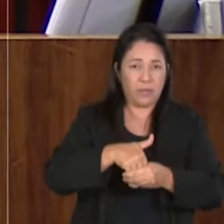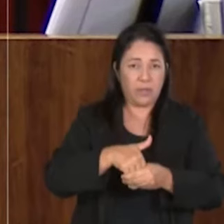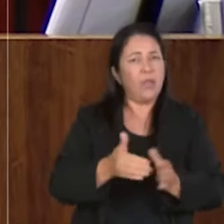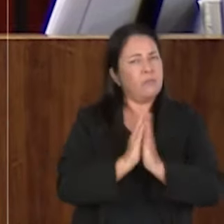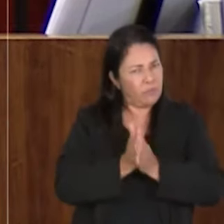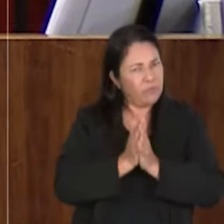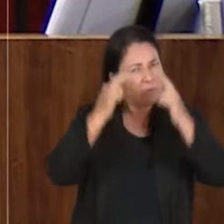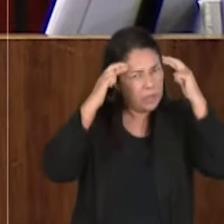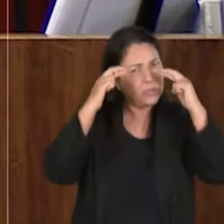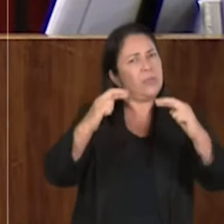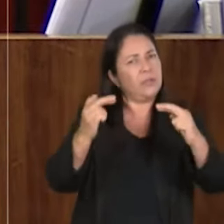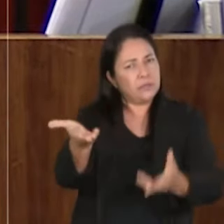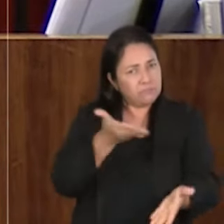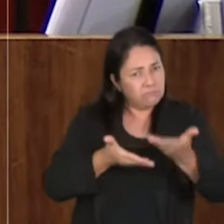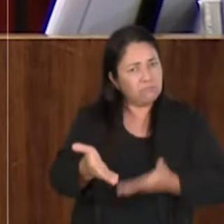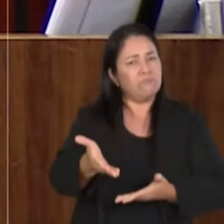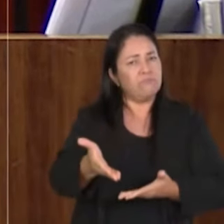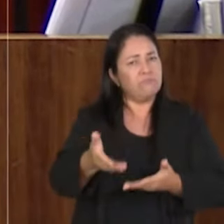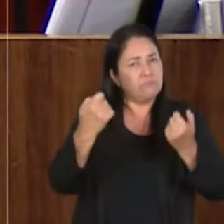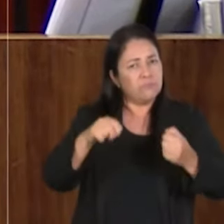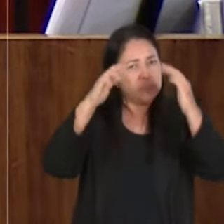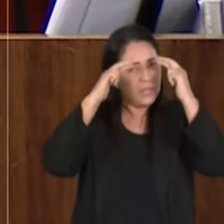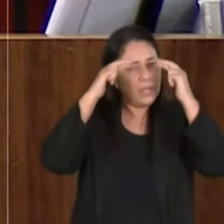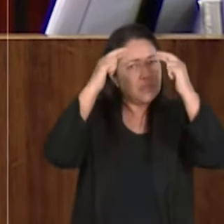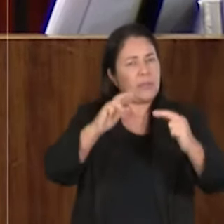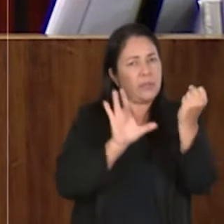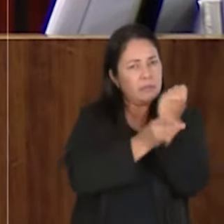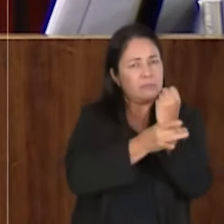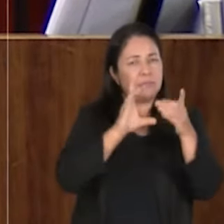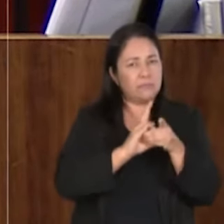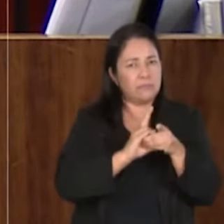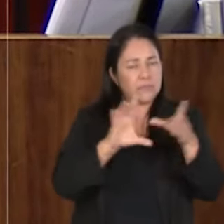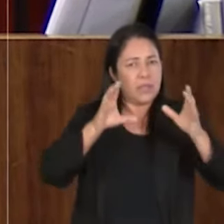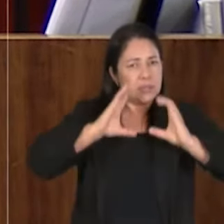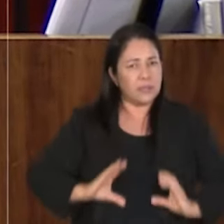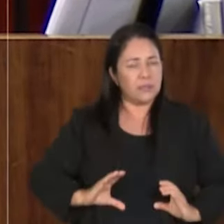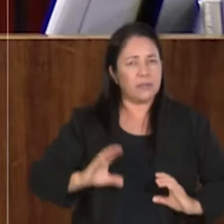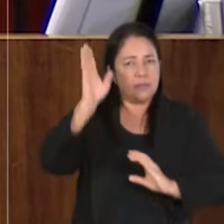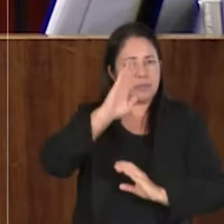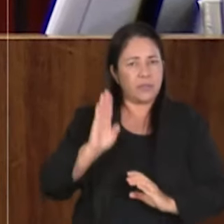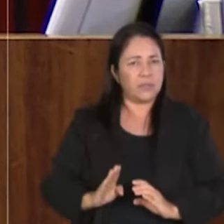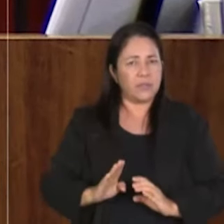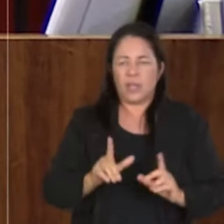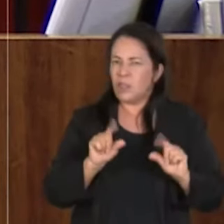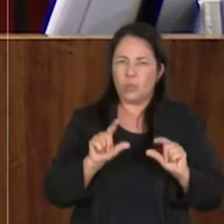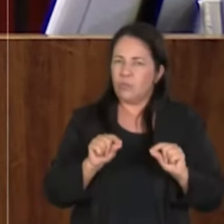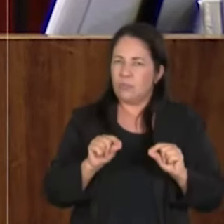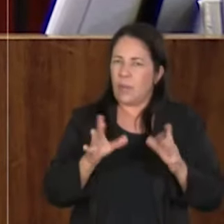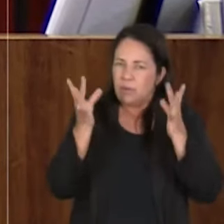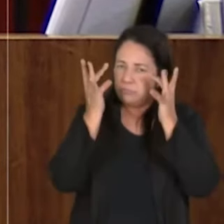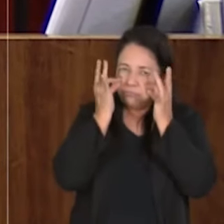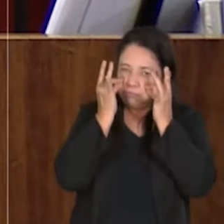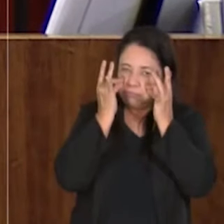respeito. E se não se respeitam, respeitem a cidadania brasileira, que ela não está à mercê de cenas e práticas que